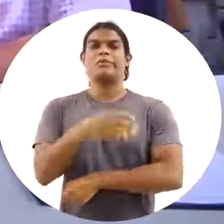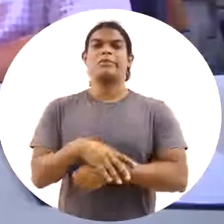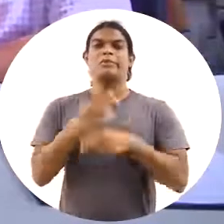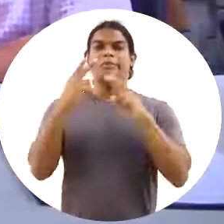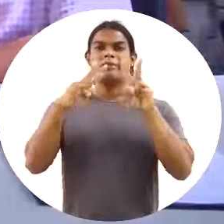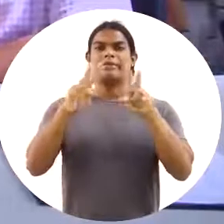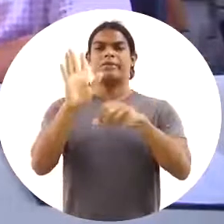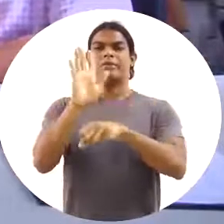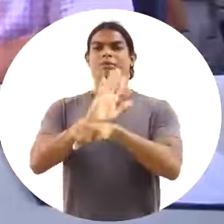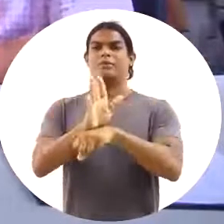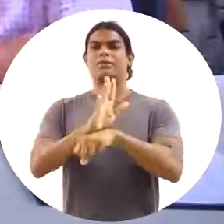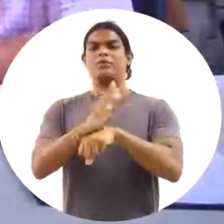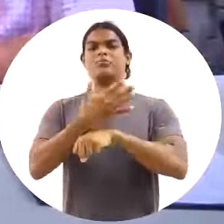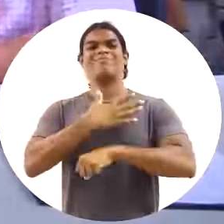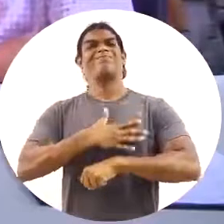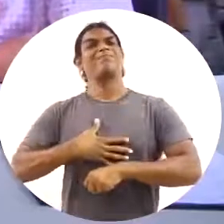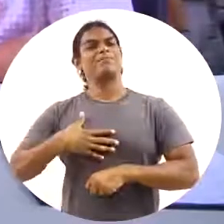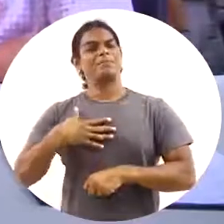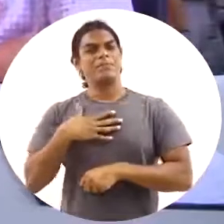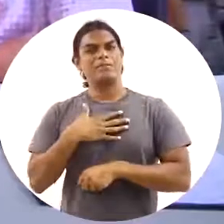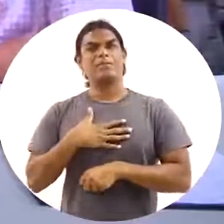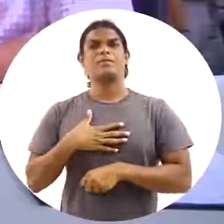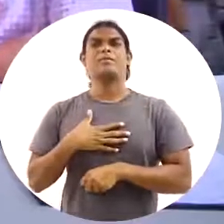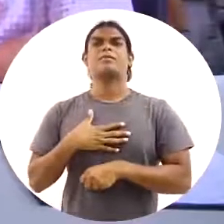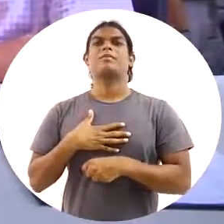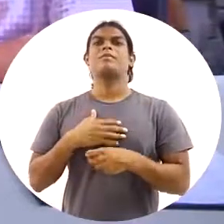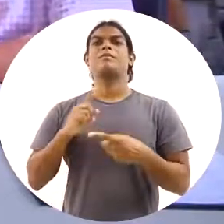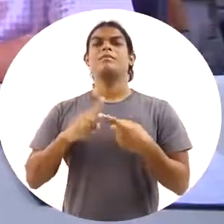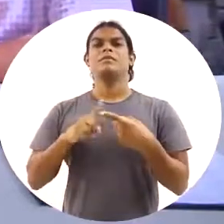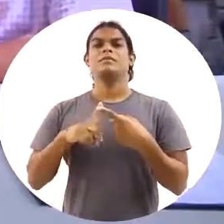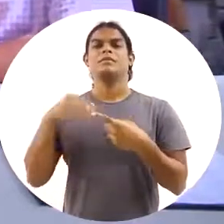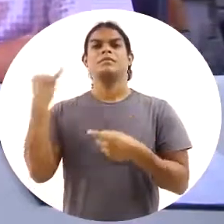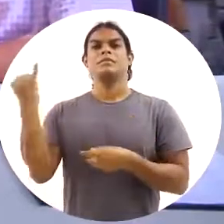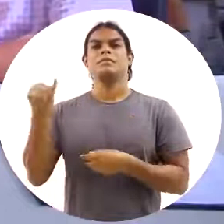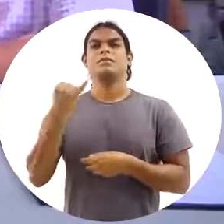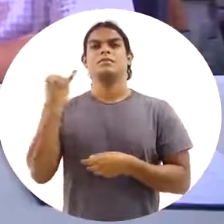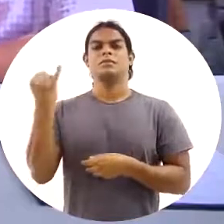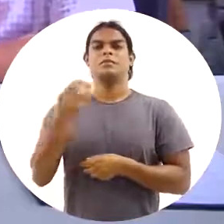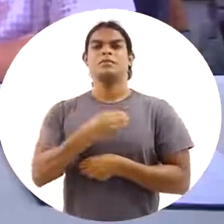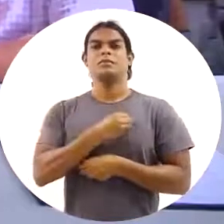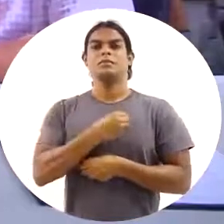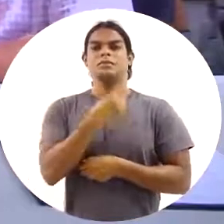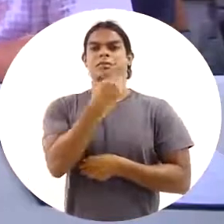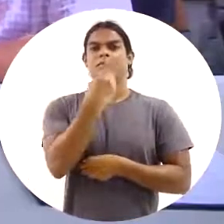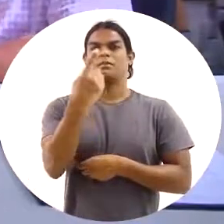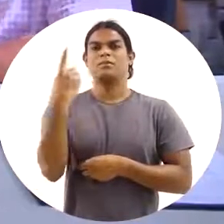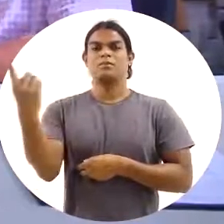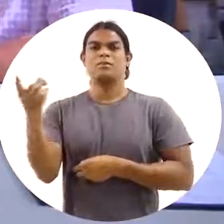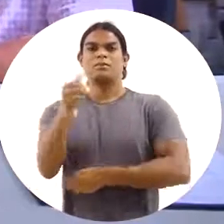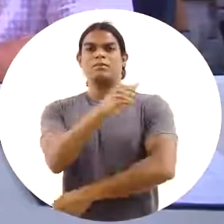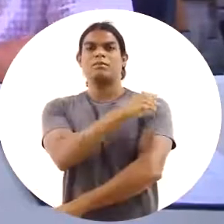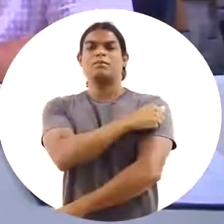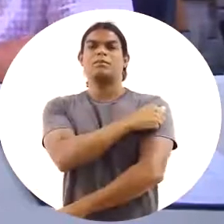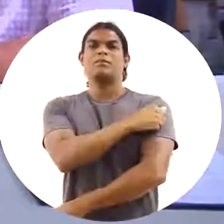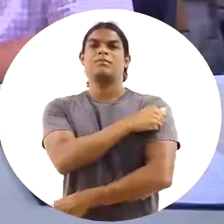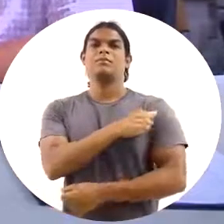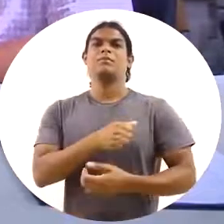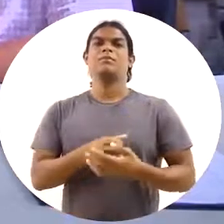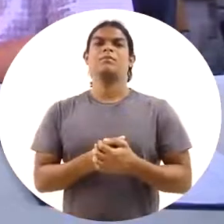adorou e complementou, né, foi de modo a complementar realmente a